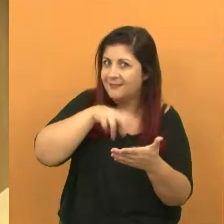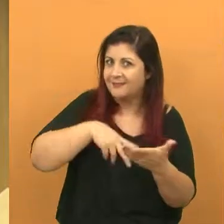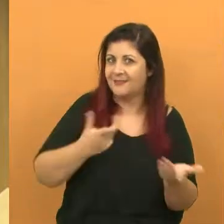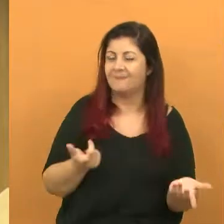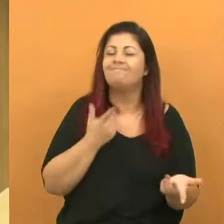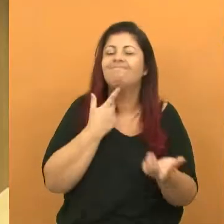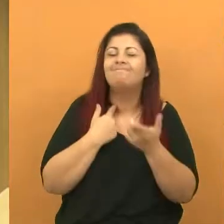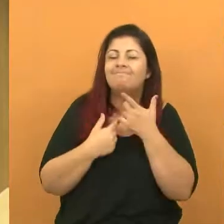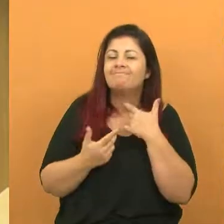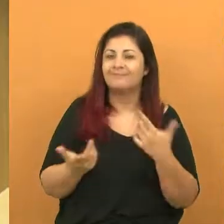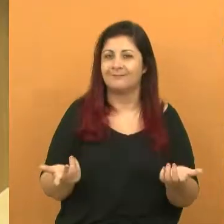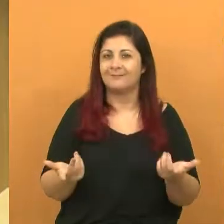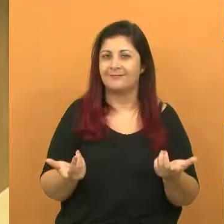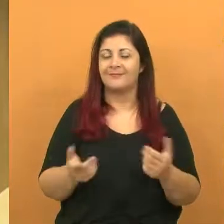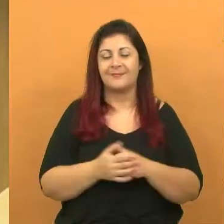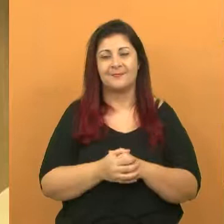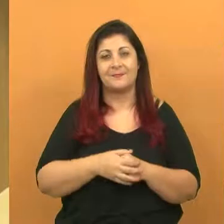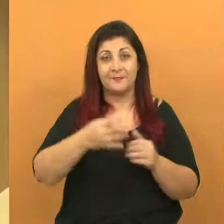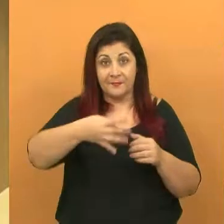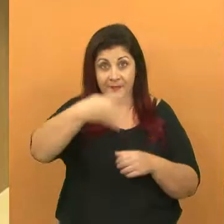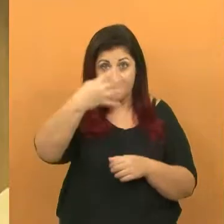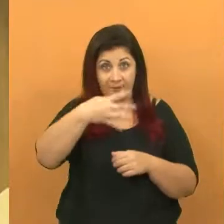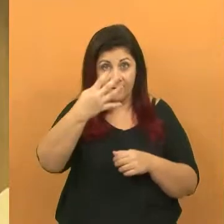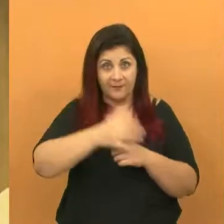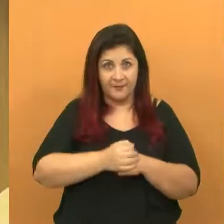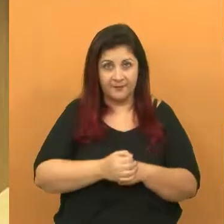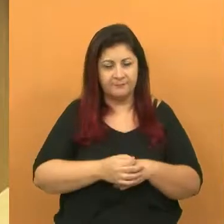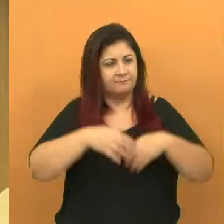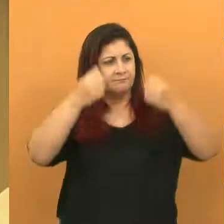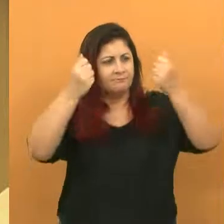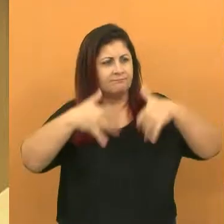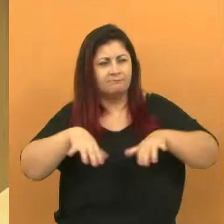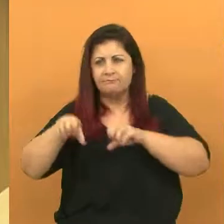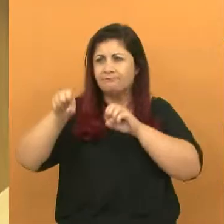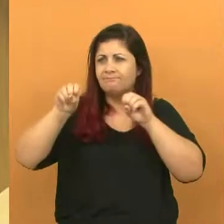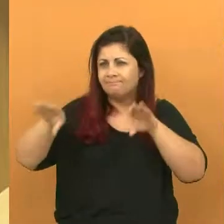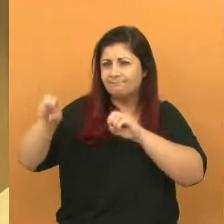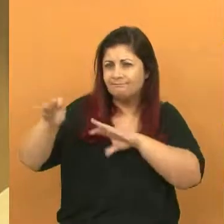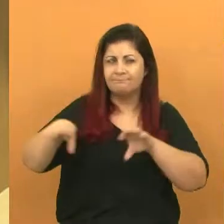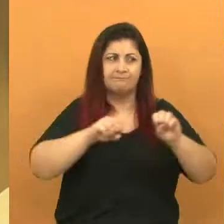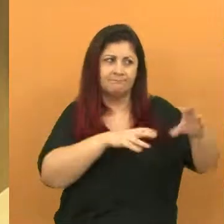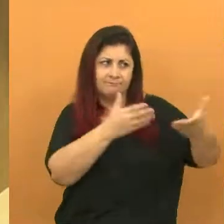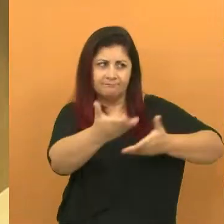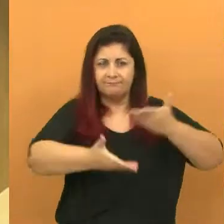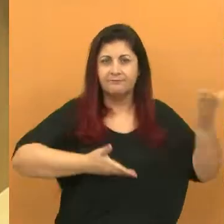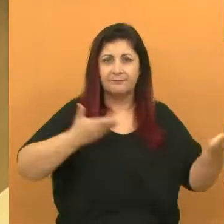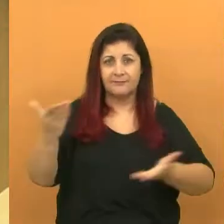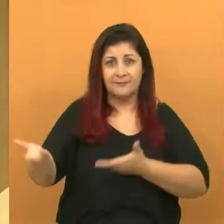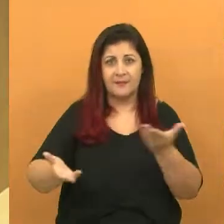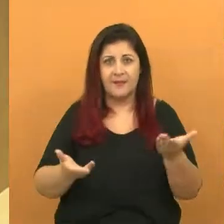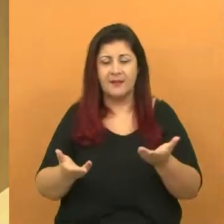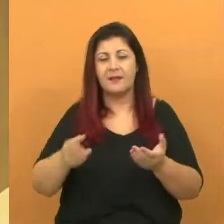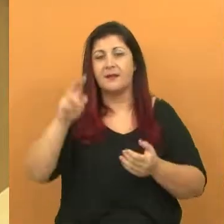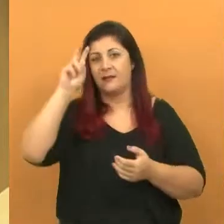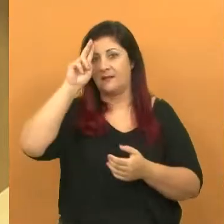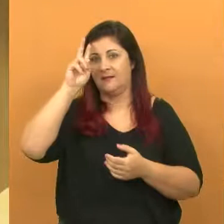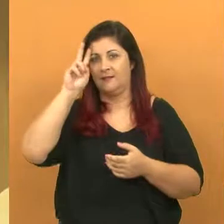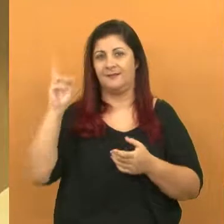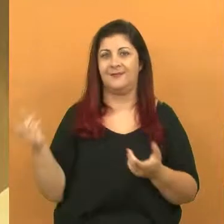de narrativas. Quarto, difundir conhecimento mediante as histórias e reconhecer-se